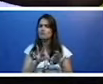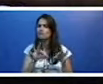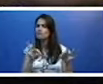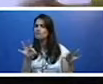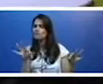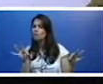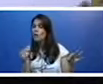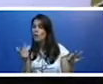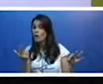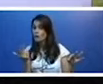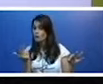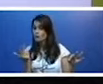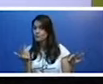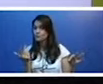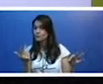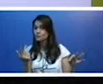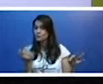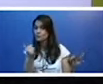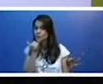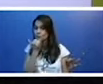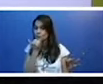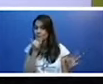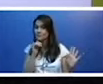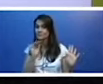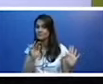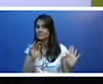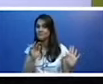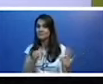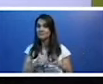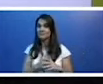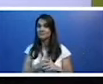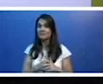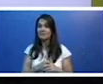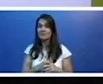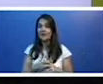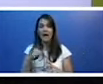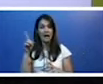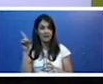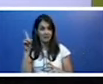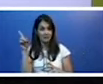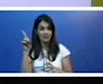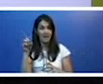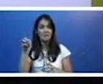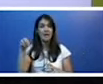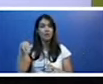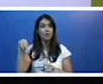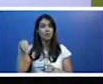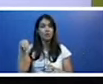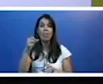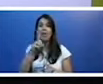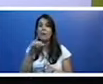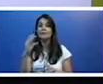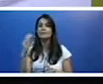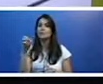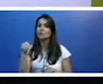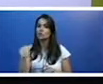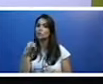distância, opa, desculpa, aqui na planta é metros, tá? 7,26